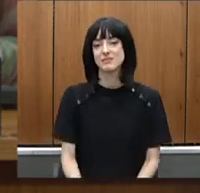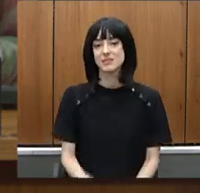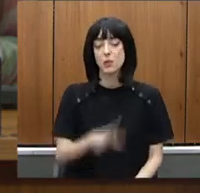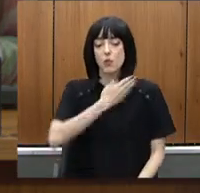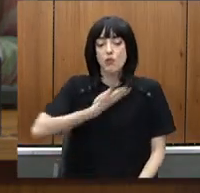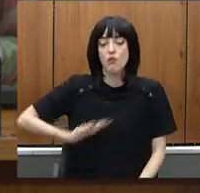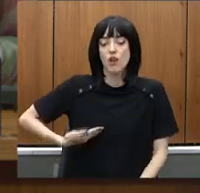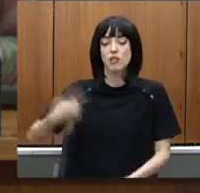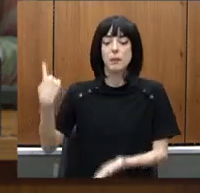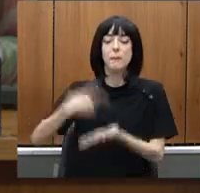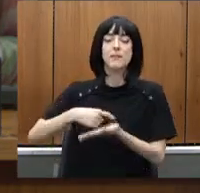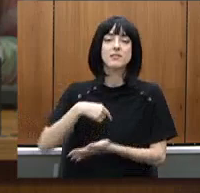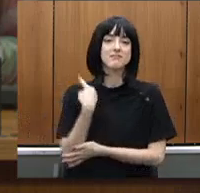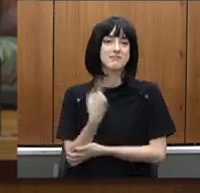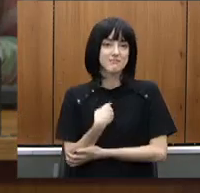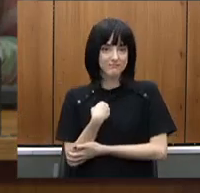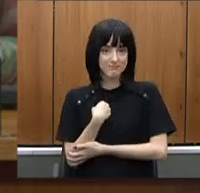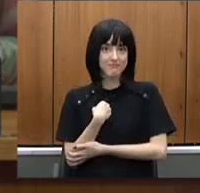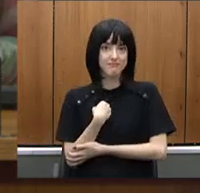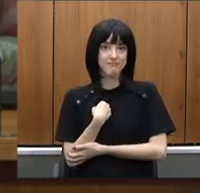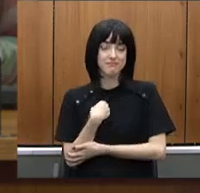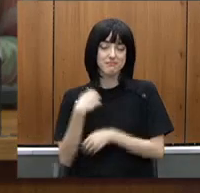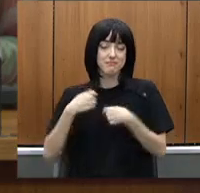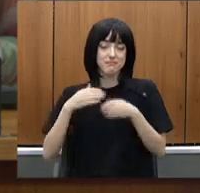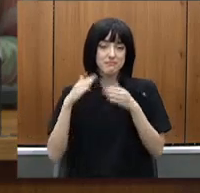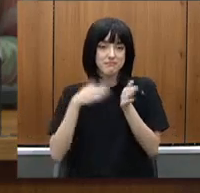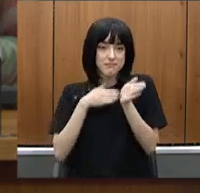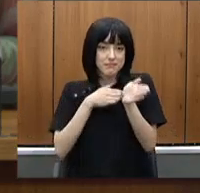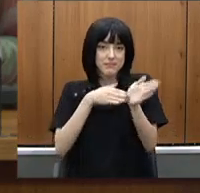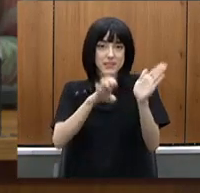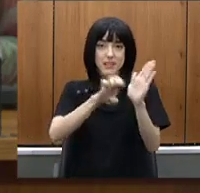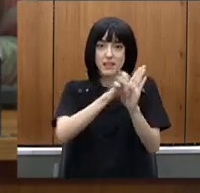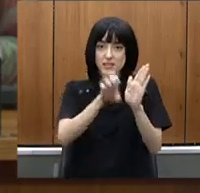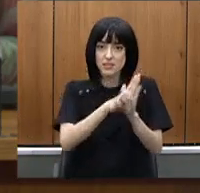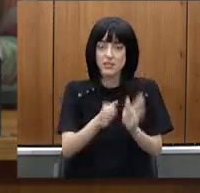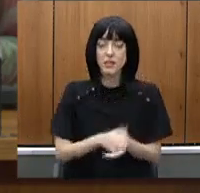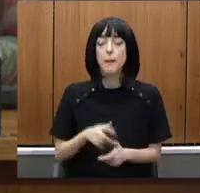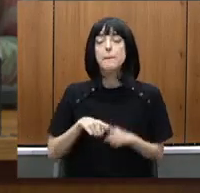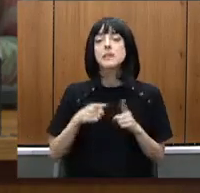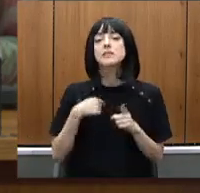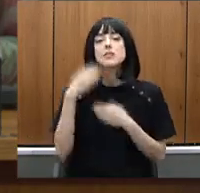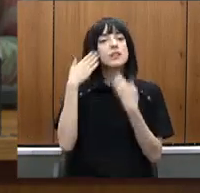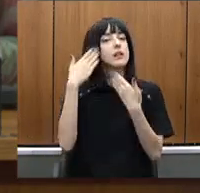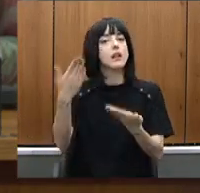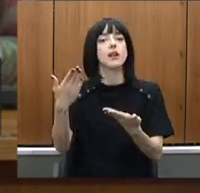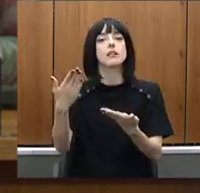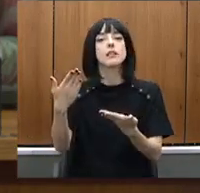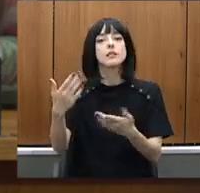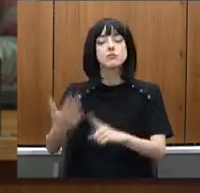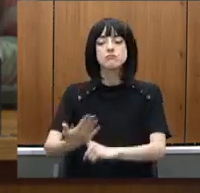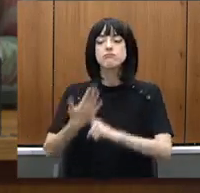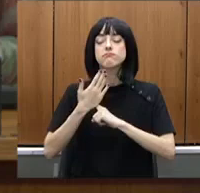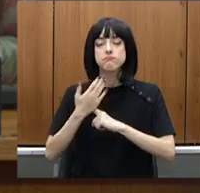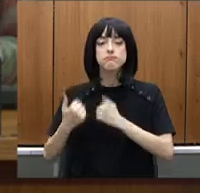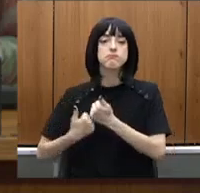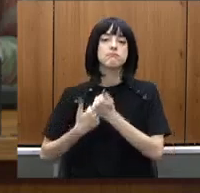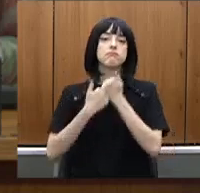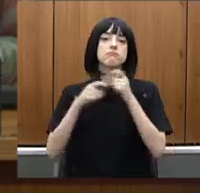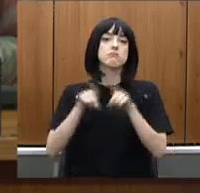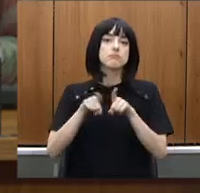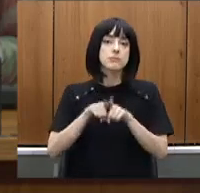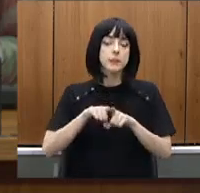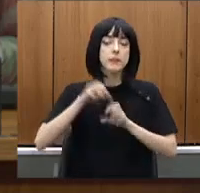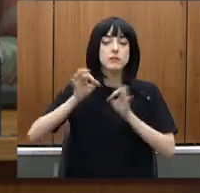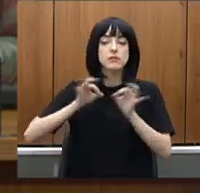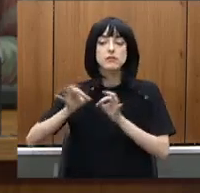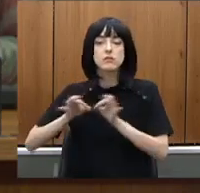para a gente seguir em frente mas eu registro então a gratidão porque os senhores nos ajudaram além da estruturação logística o Senhor nos ajudar a deixar para o próximo